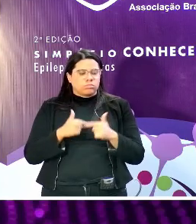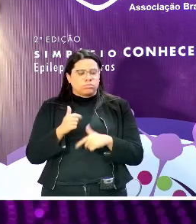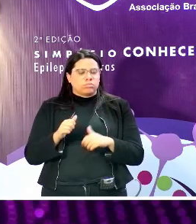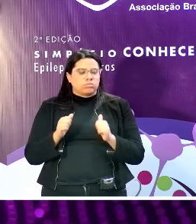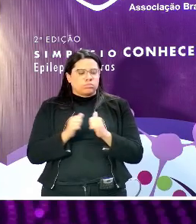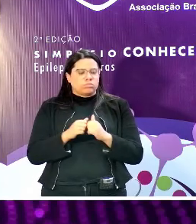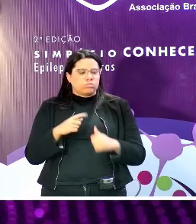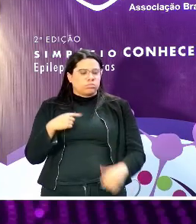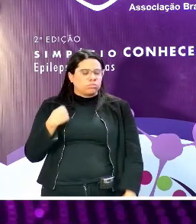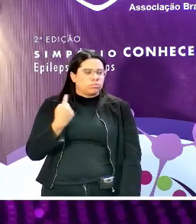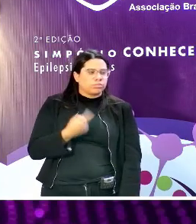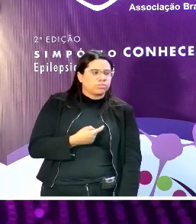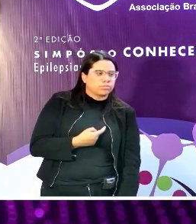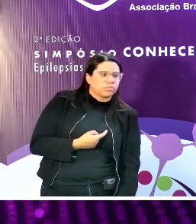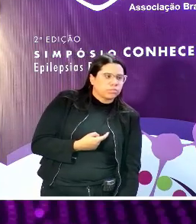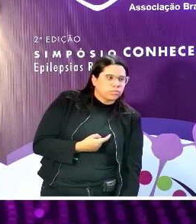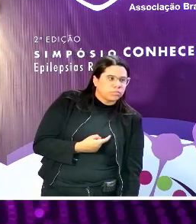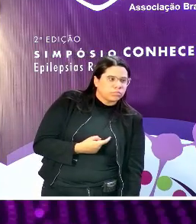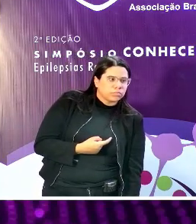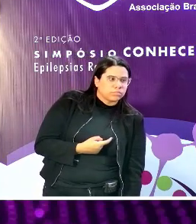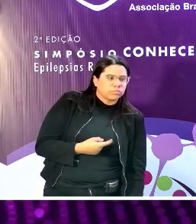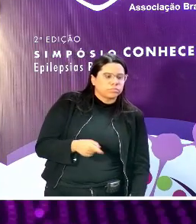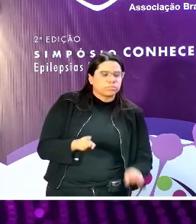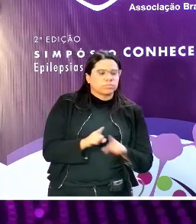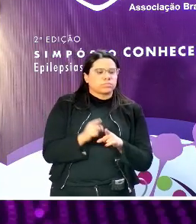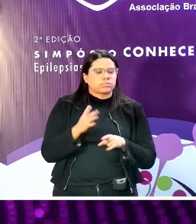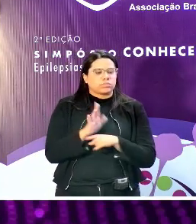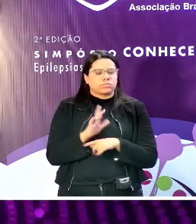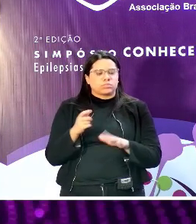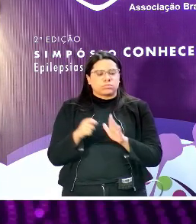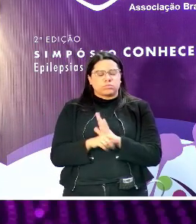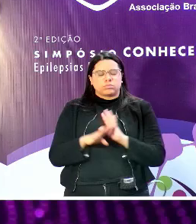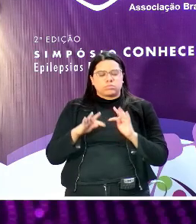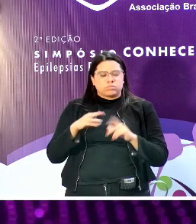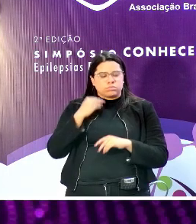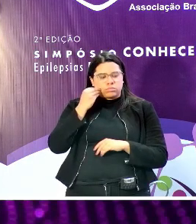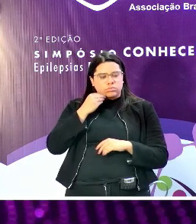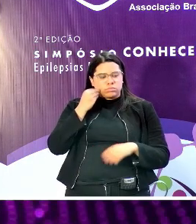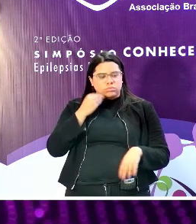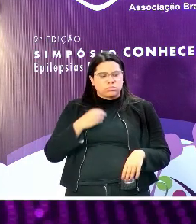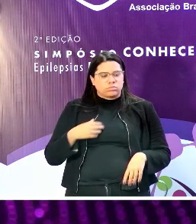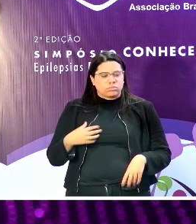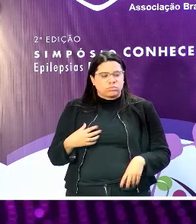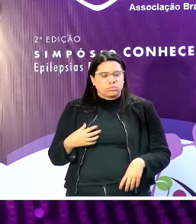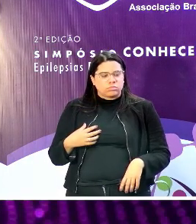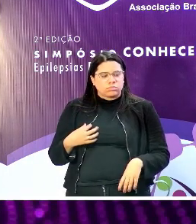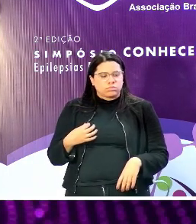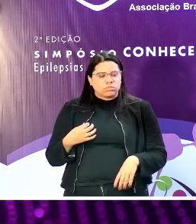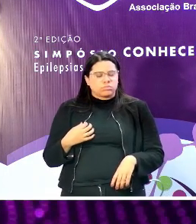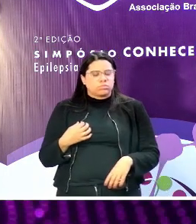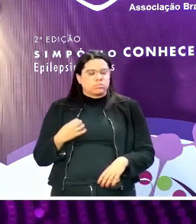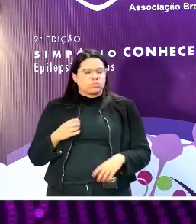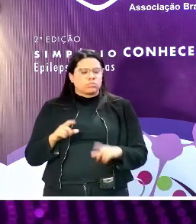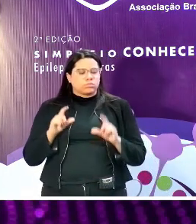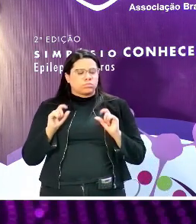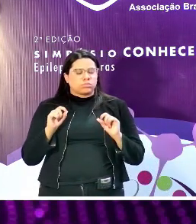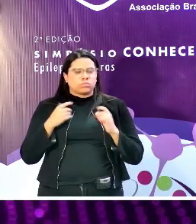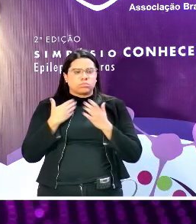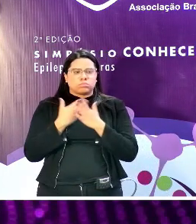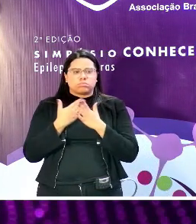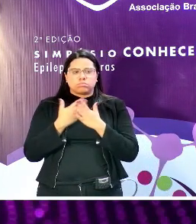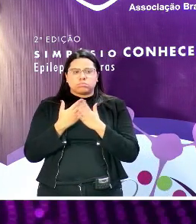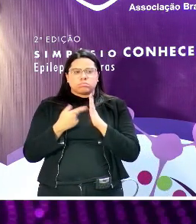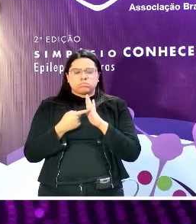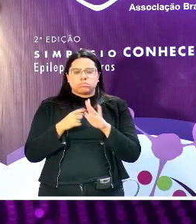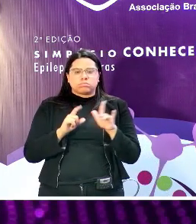com a gente e ajudando a custear todos esses experimentos, né? Então, o que a gente tem